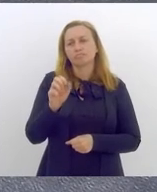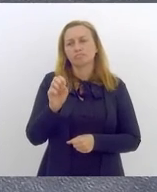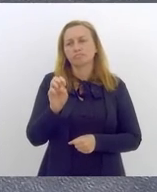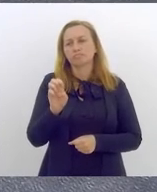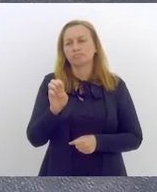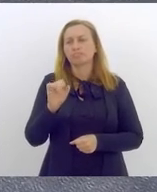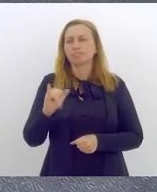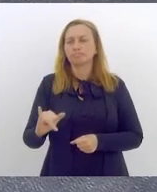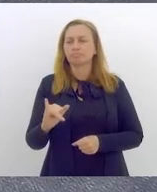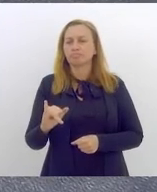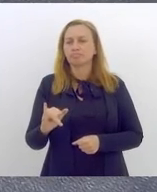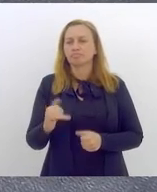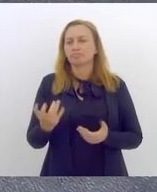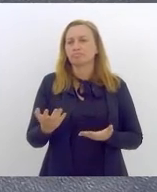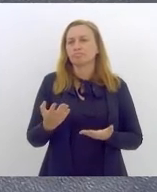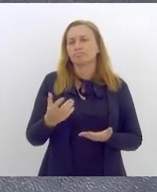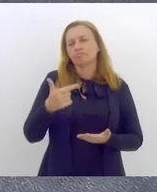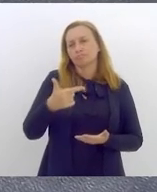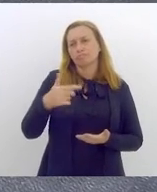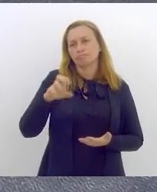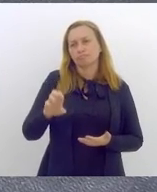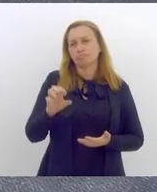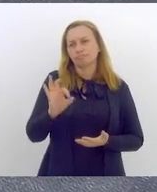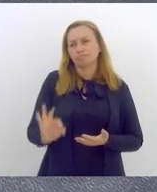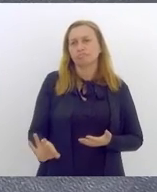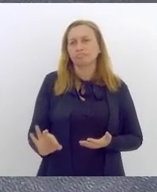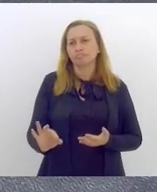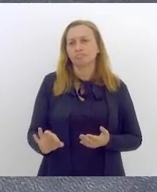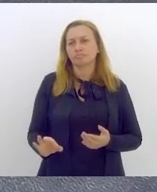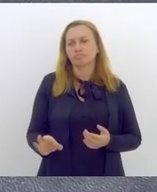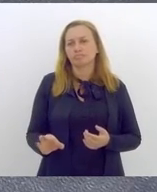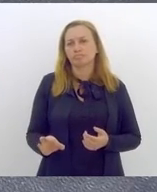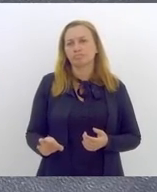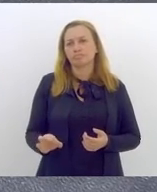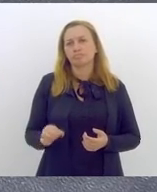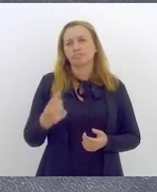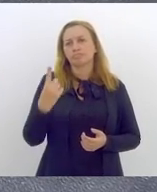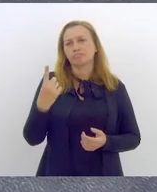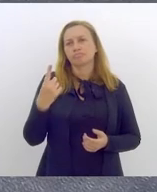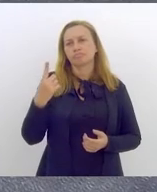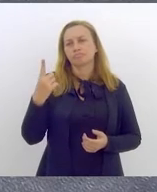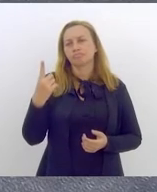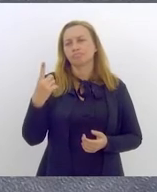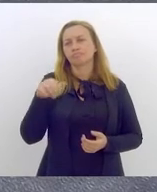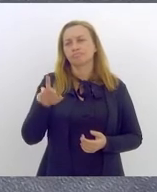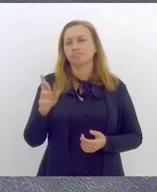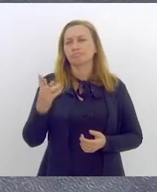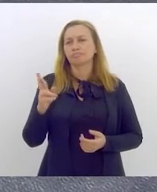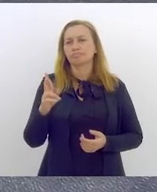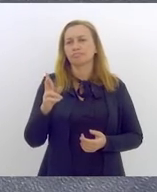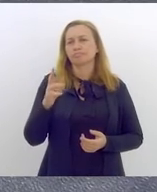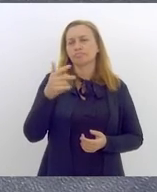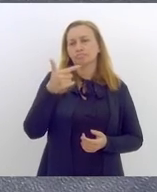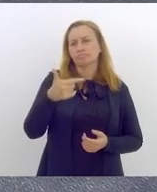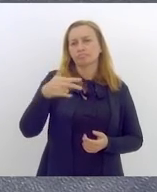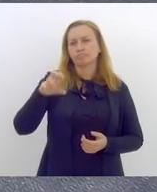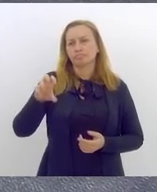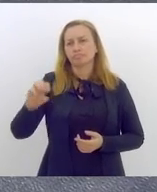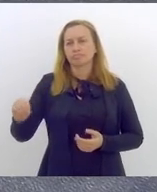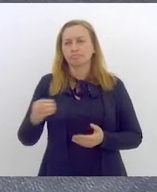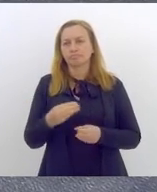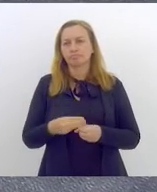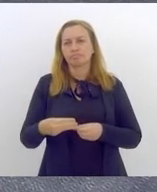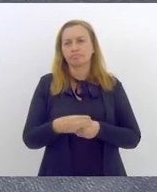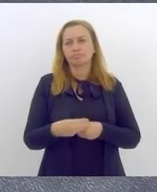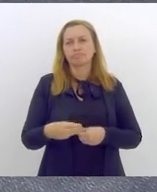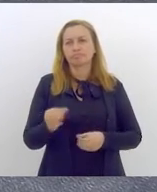perda portanto de 25% de 5 bilhões né pouco mais de 1 bilhão e muito 250 pros municípios